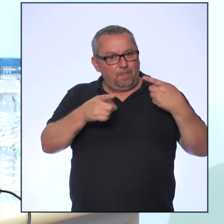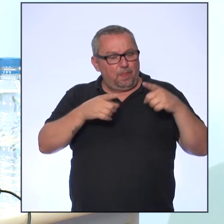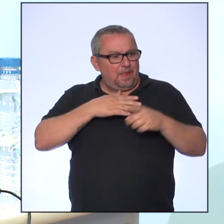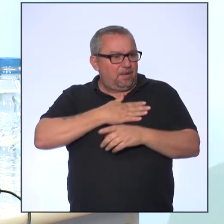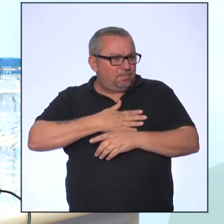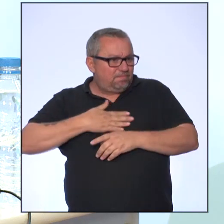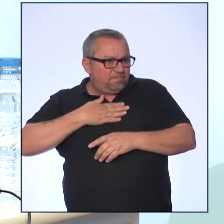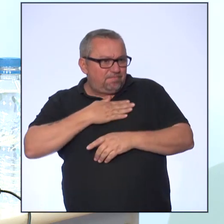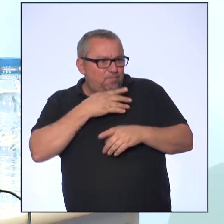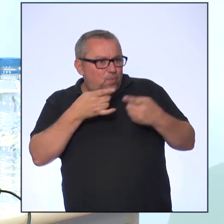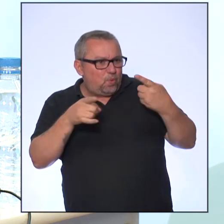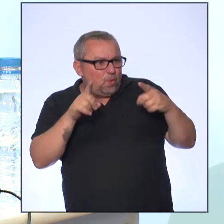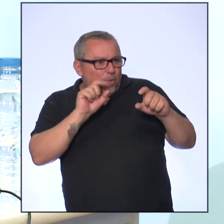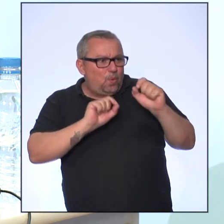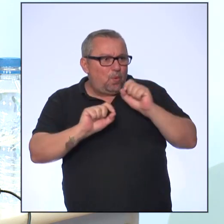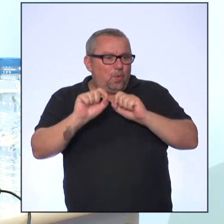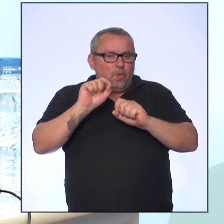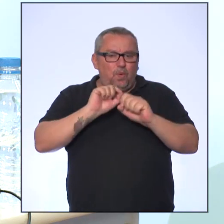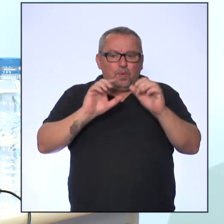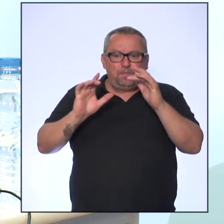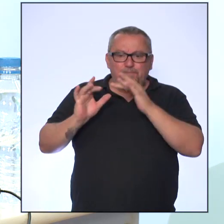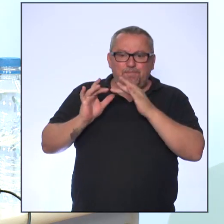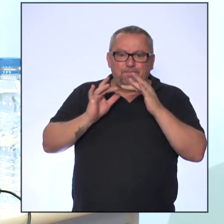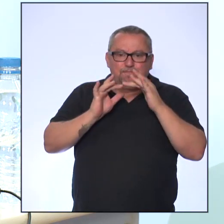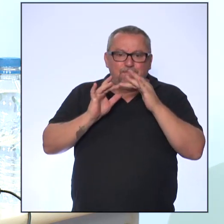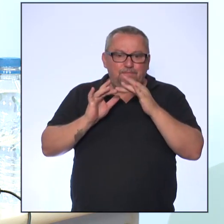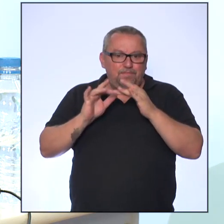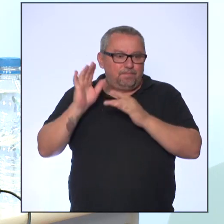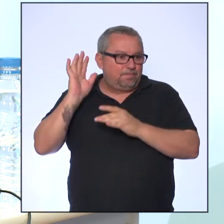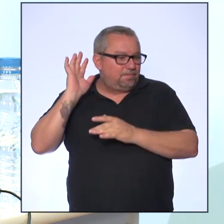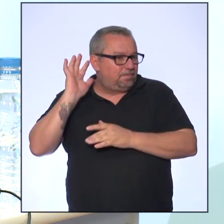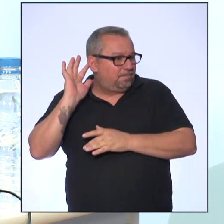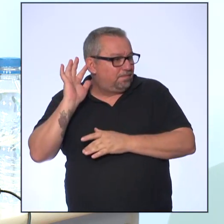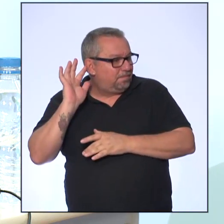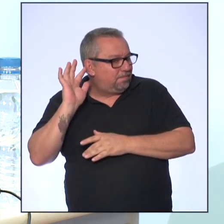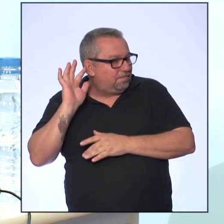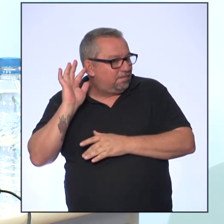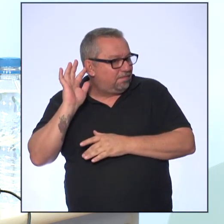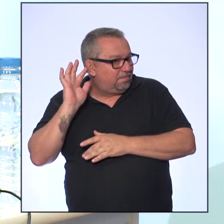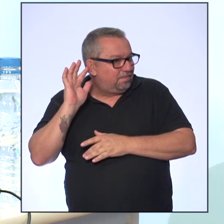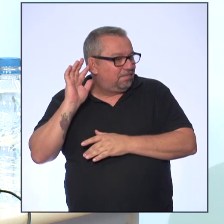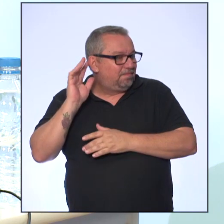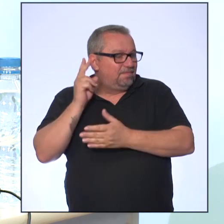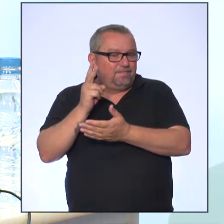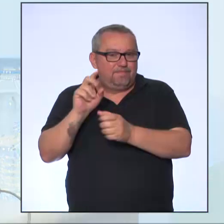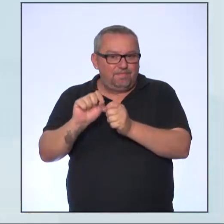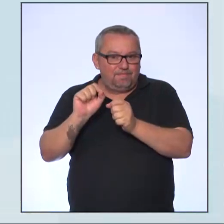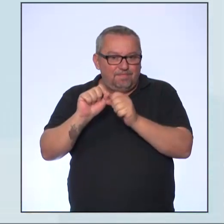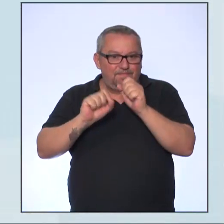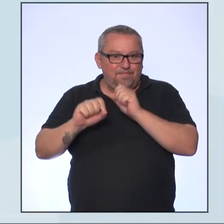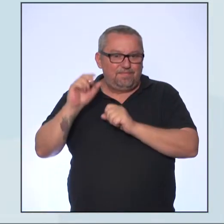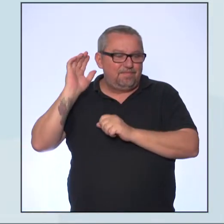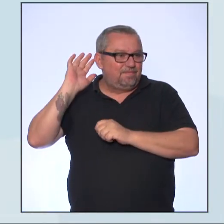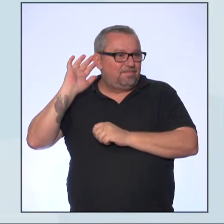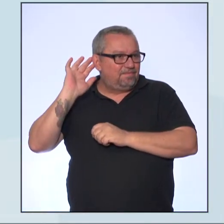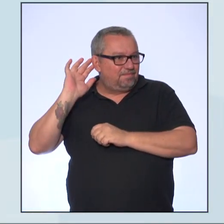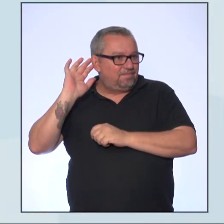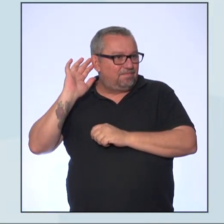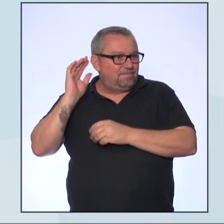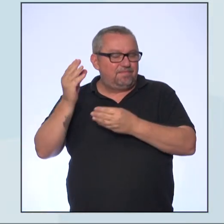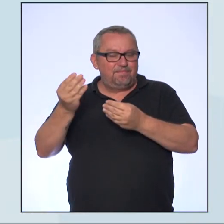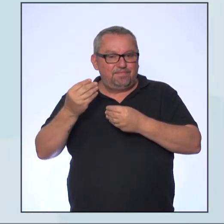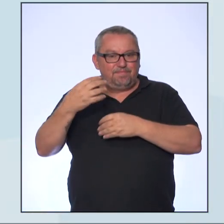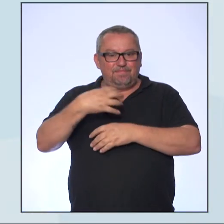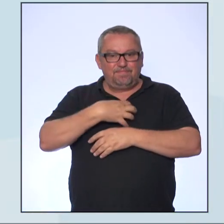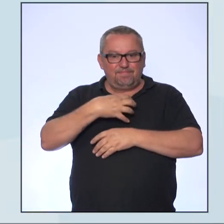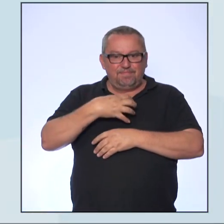a apreciação musical? Ela está relacionada à escuta atenta, ajudando os estudantes a atribuir sentido às